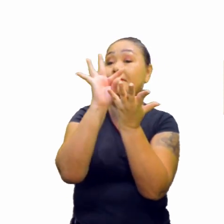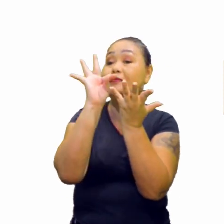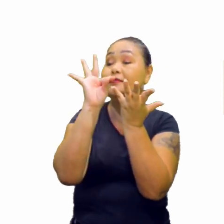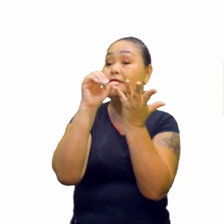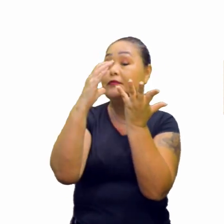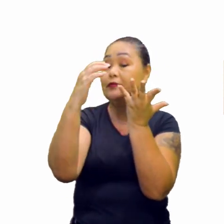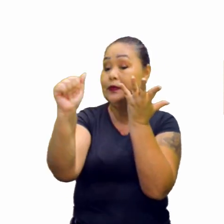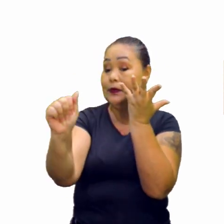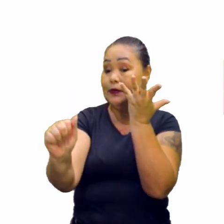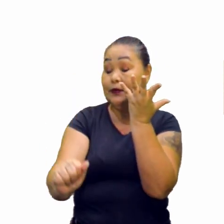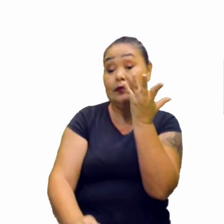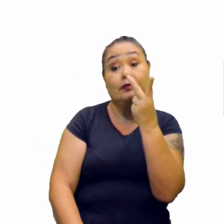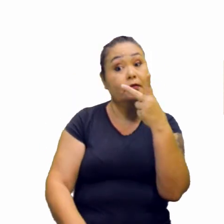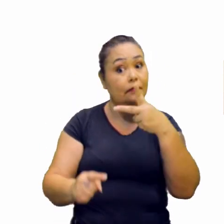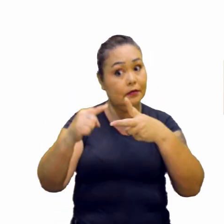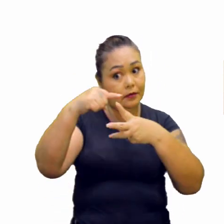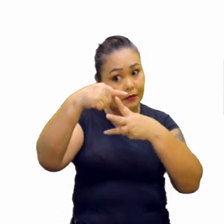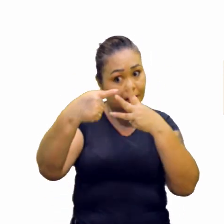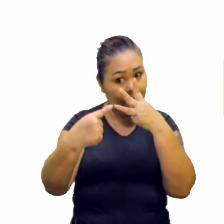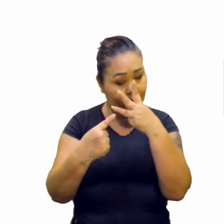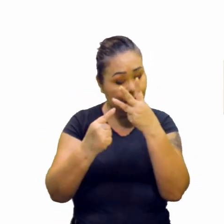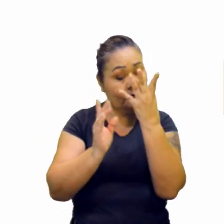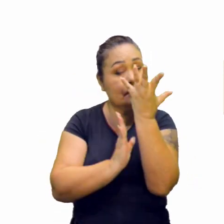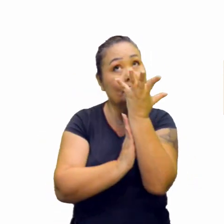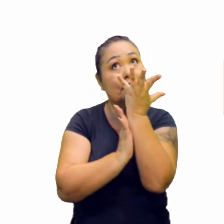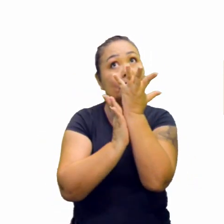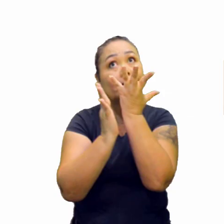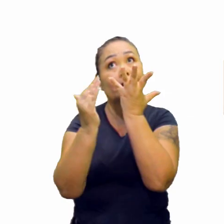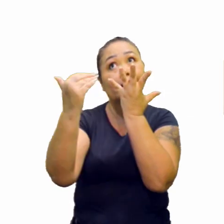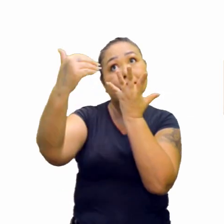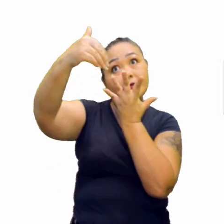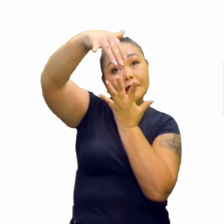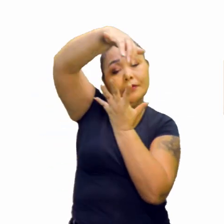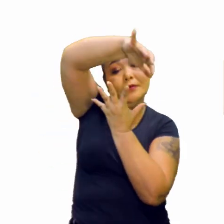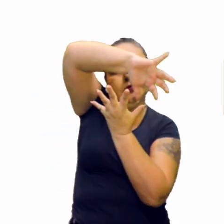3 podas só de formação da parte arbórea.